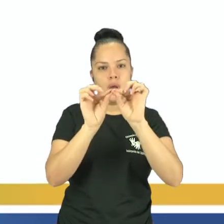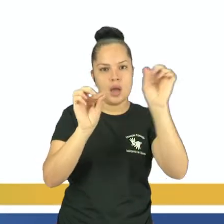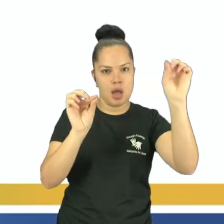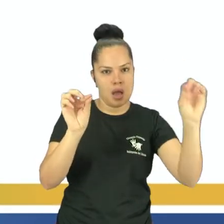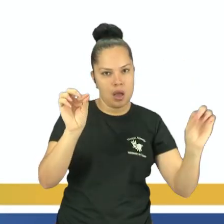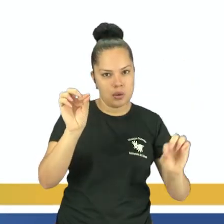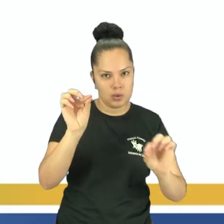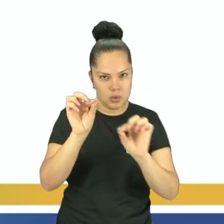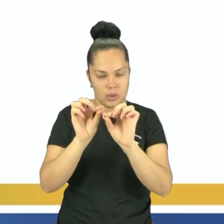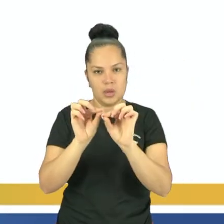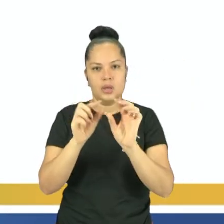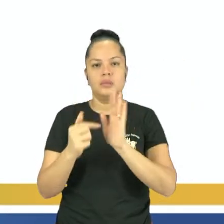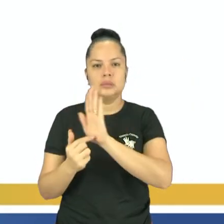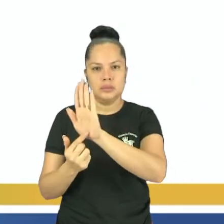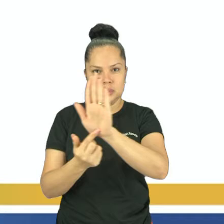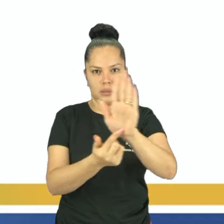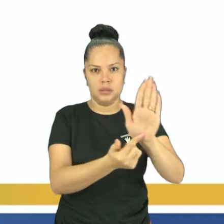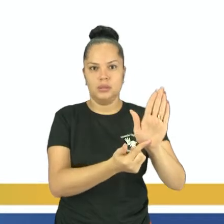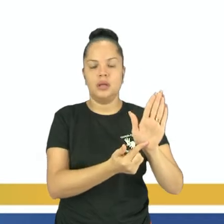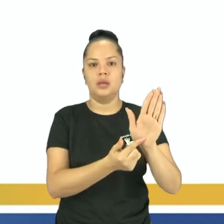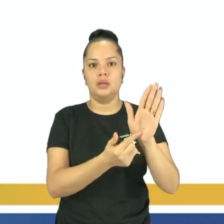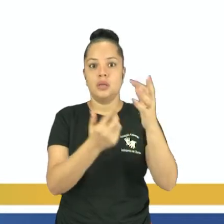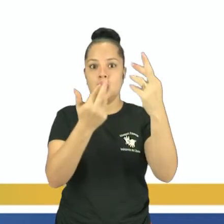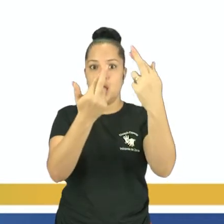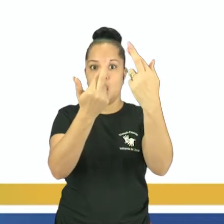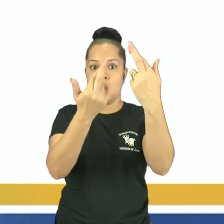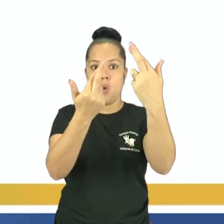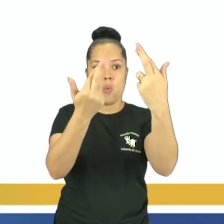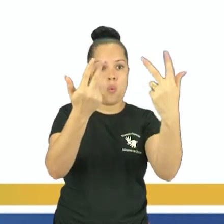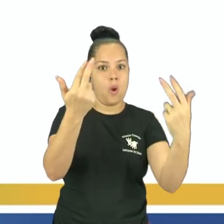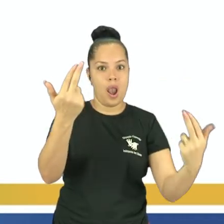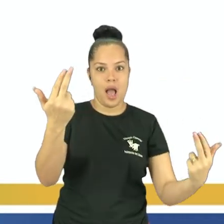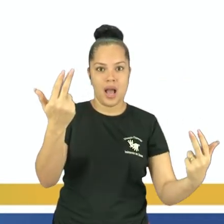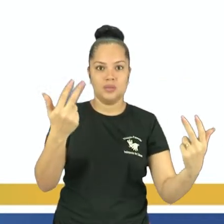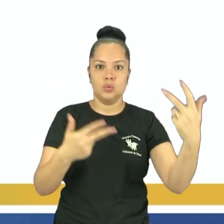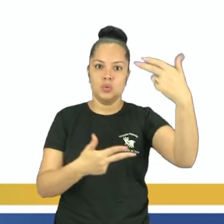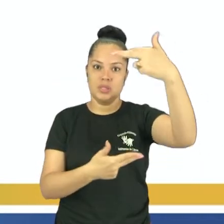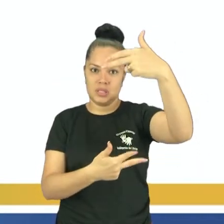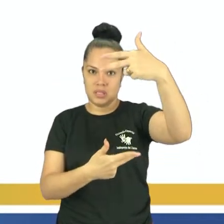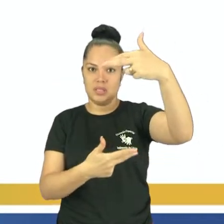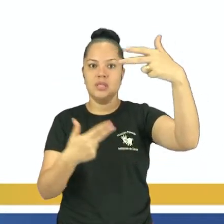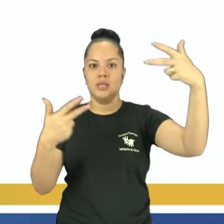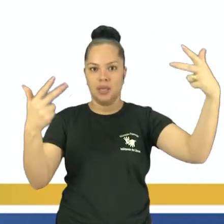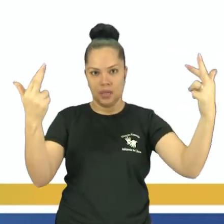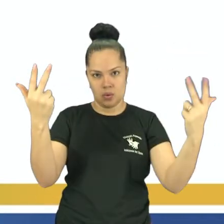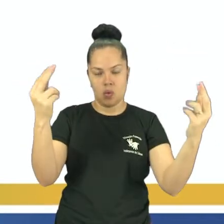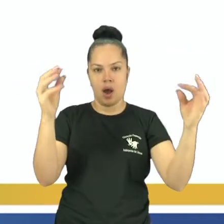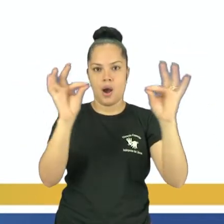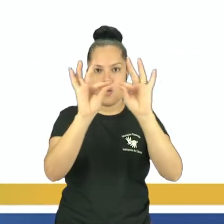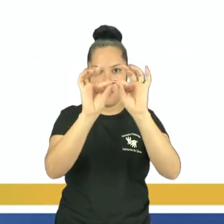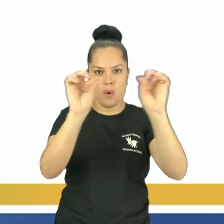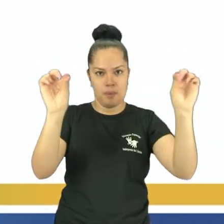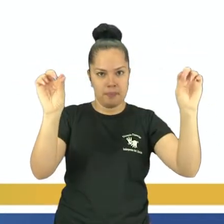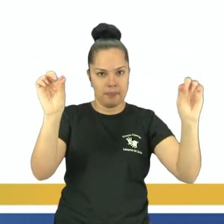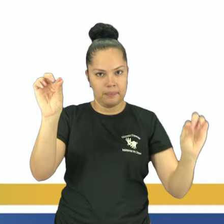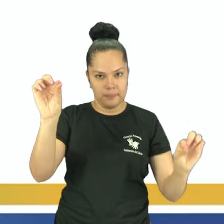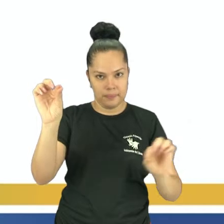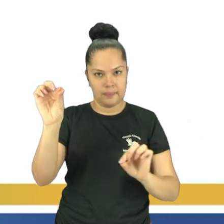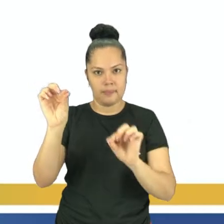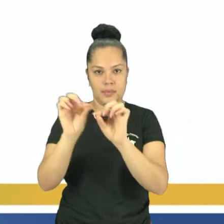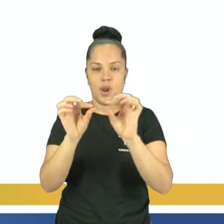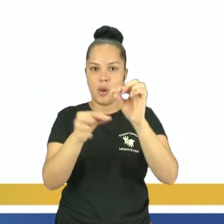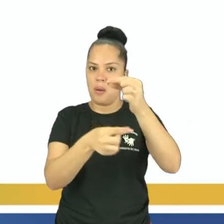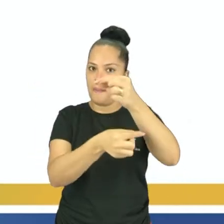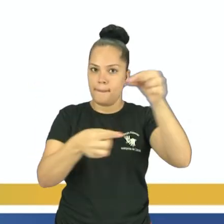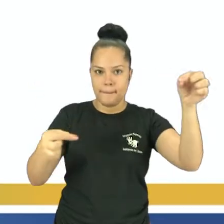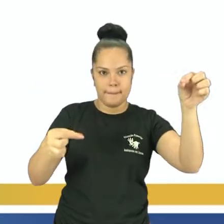um polígono que apresenta todos os lados congruentes entre si, né? Ou seja, quando eles possuem a mesma medida, né? Ele é